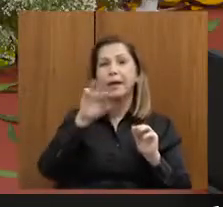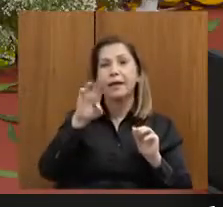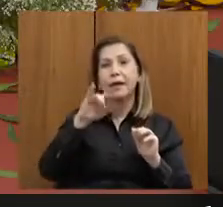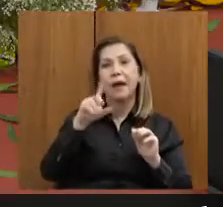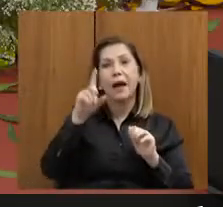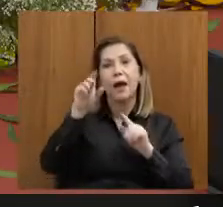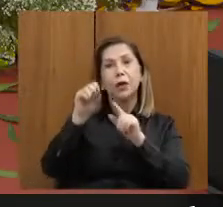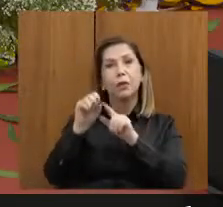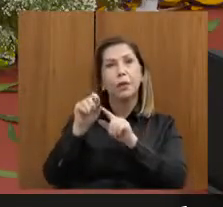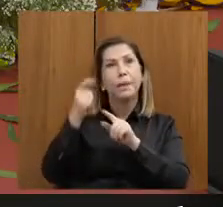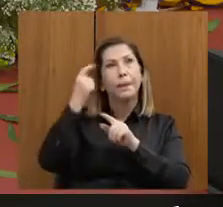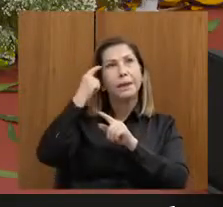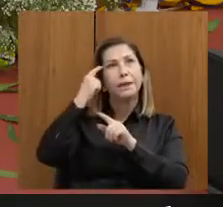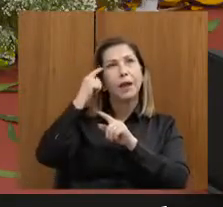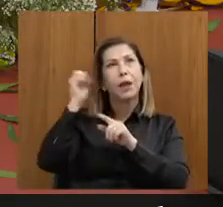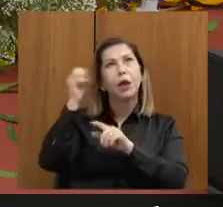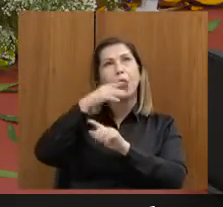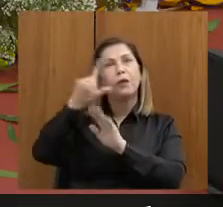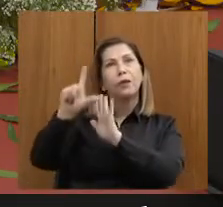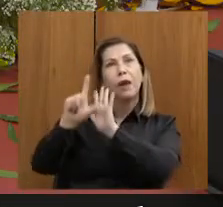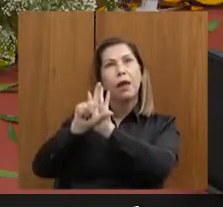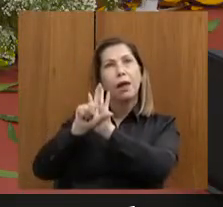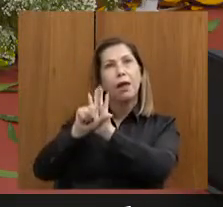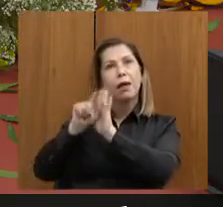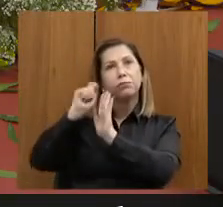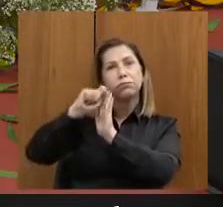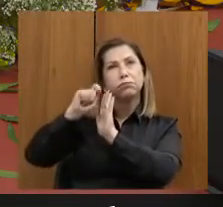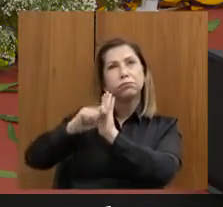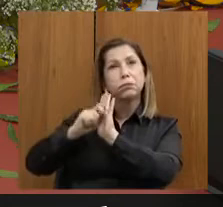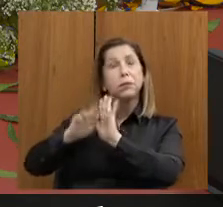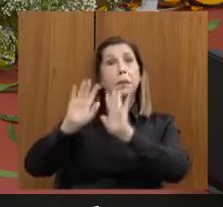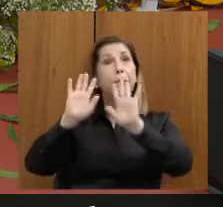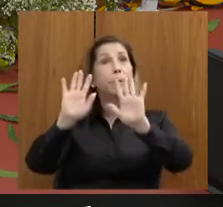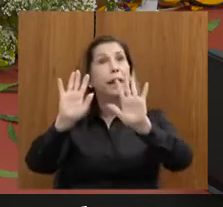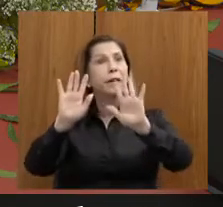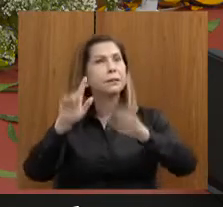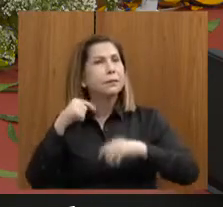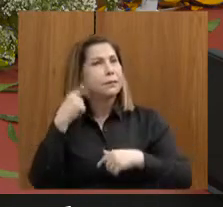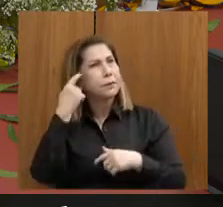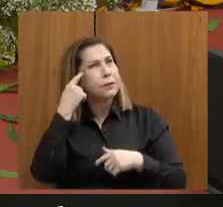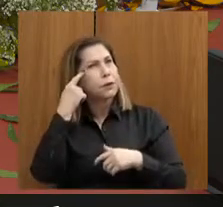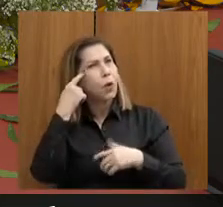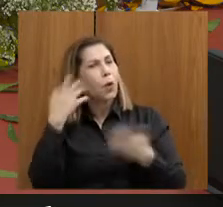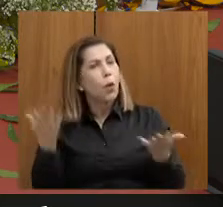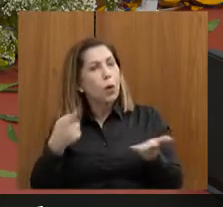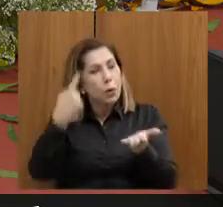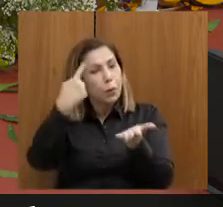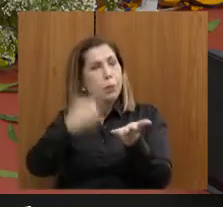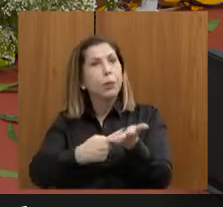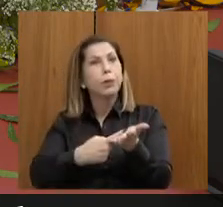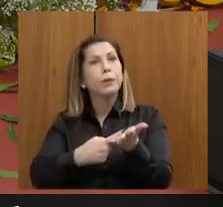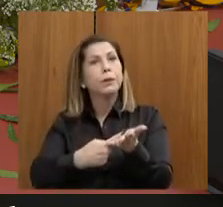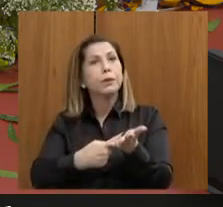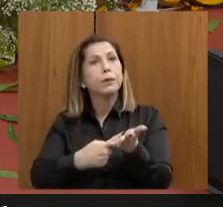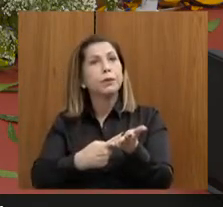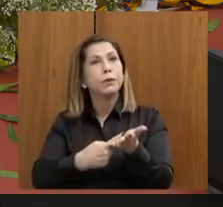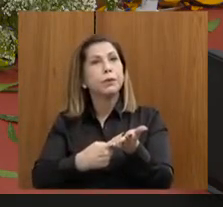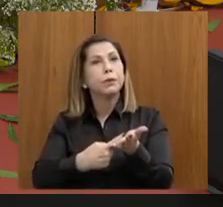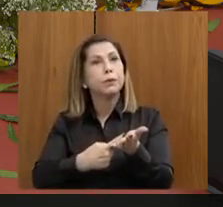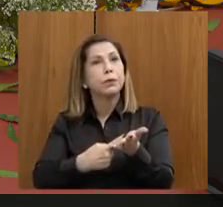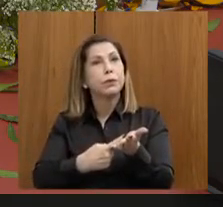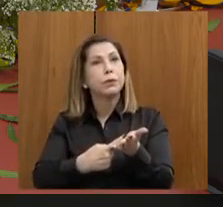preciso pensar em novas leis mas o que a gente sai daqui com compromisso é de que o